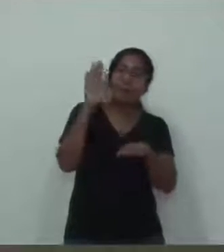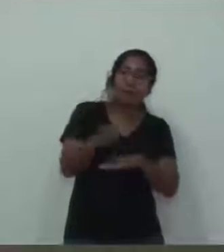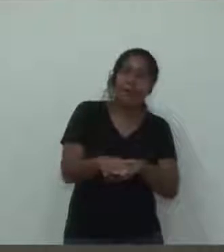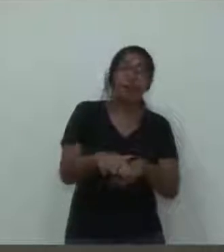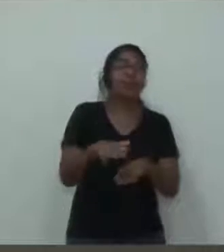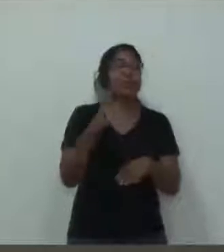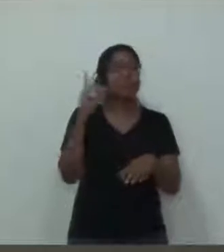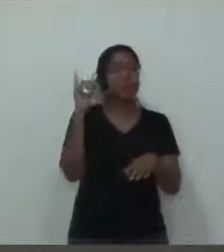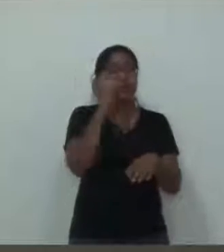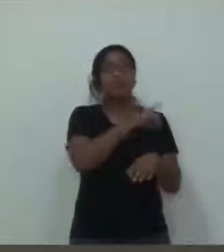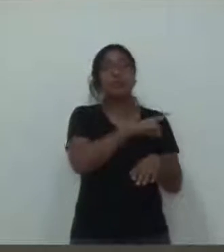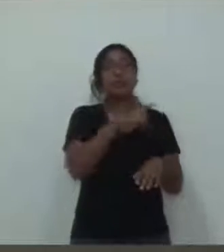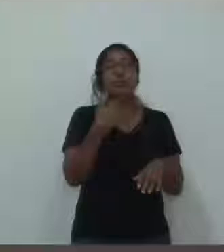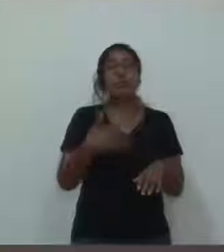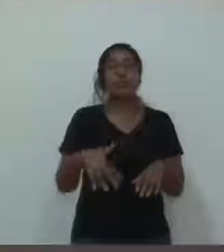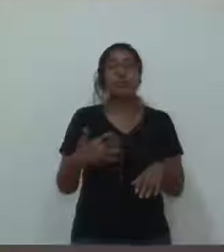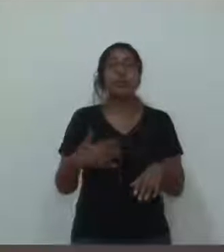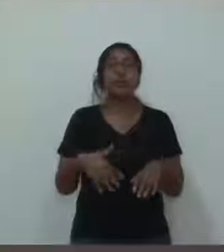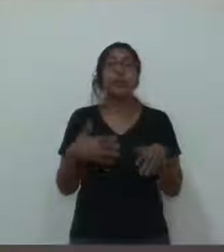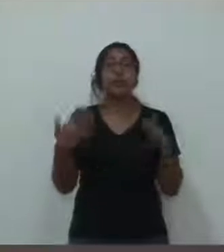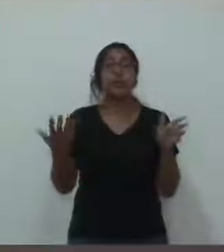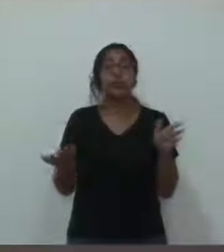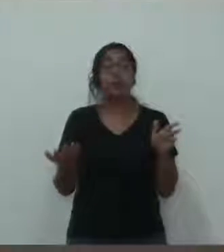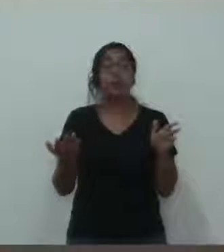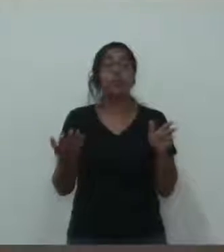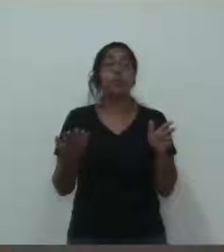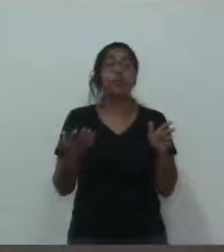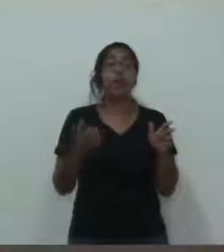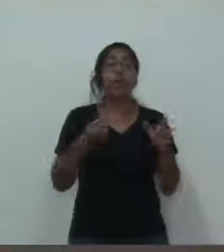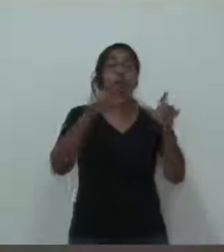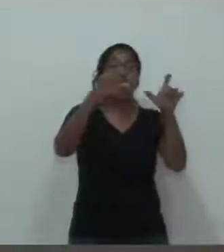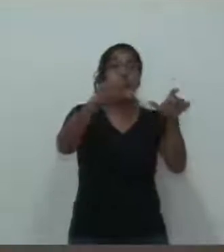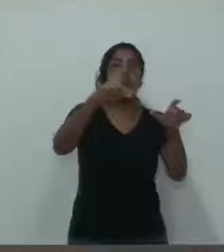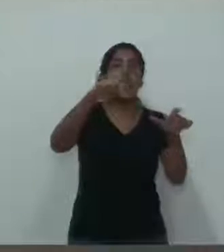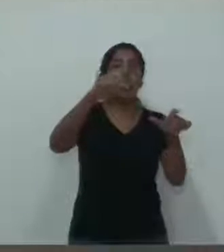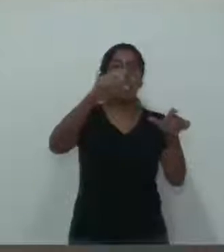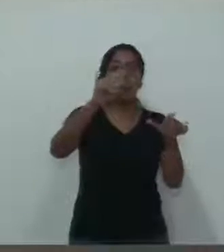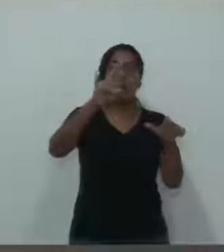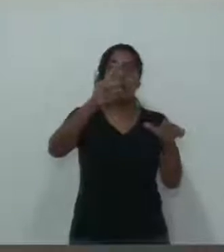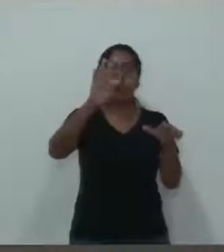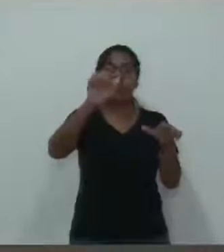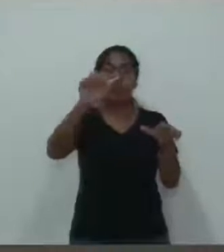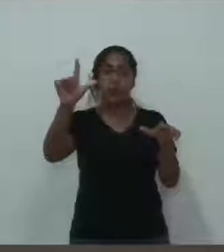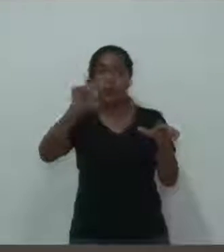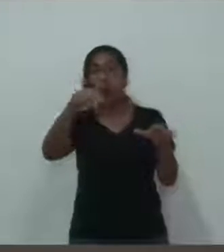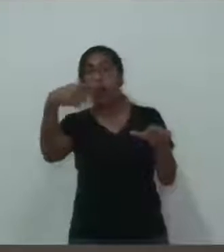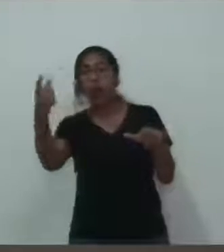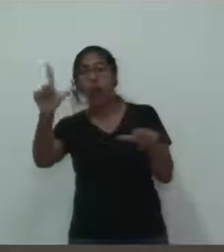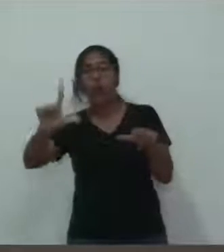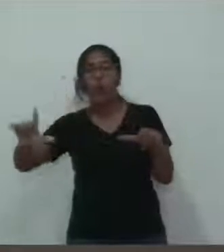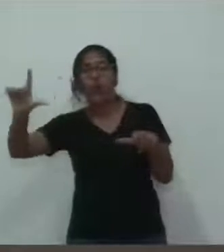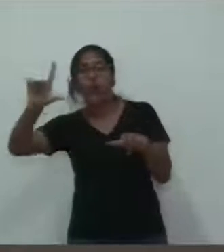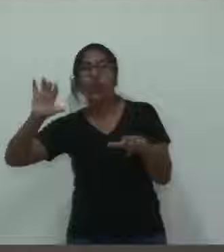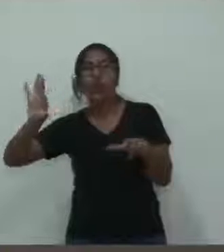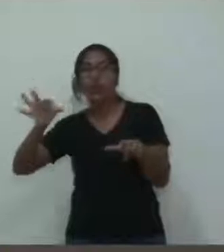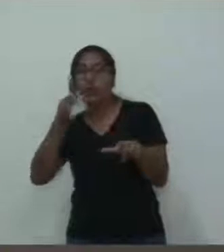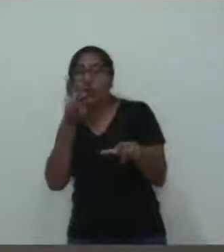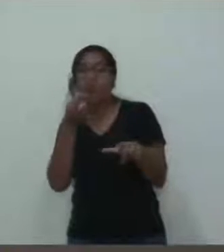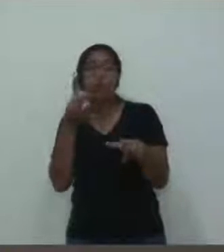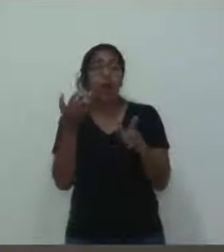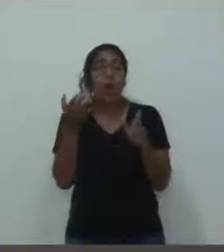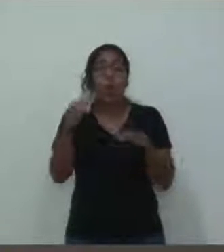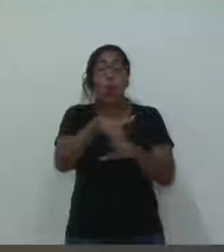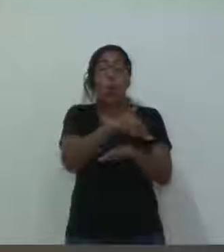complicado. Então, para você chegar a acessar a região, tanto do Portal como a região de Louveira, de Jundiaí, você não tem outra